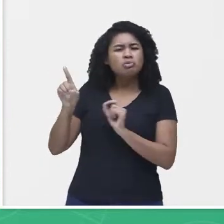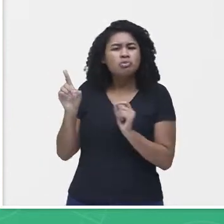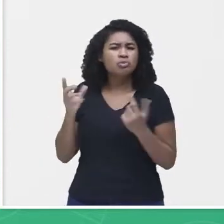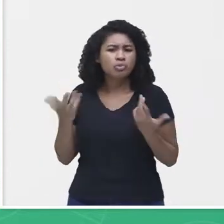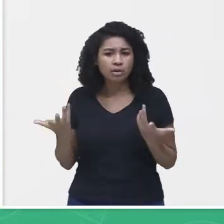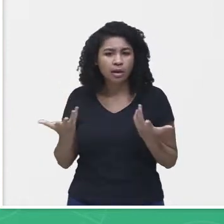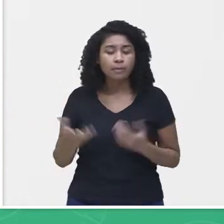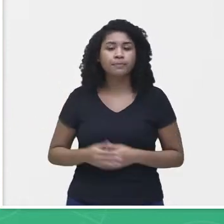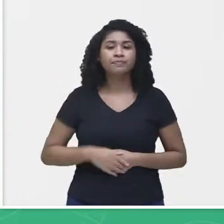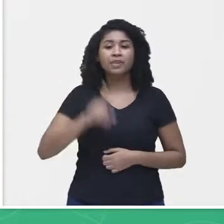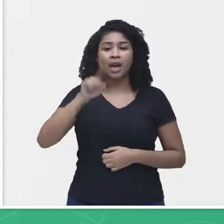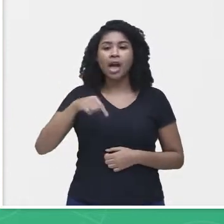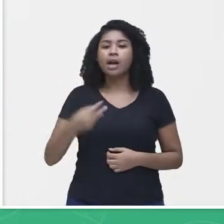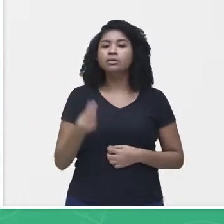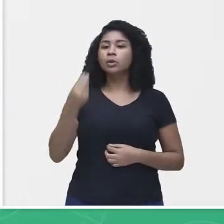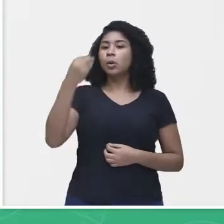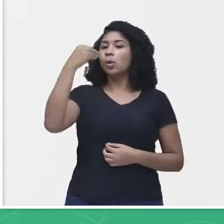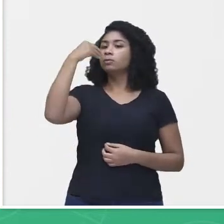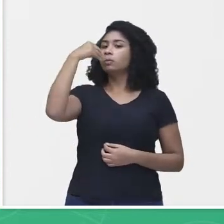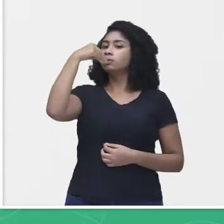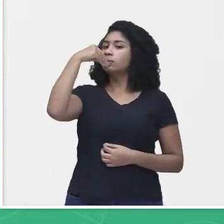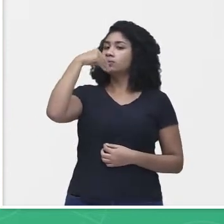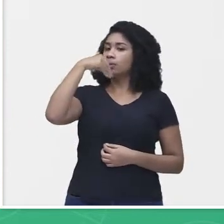transformação dos alimentos em substâncias